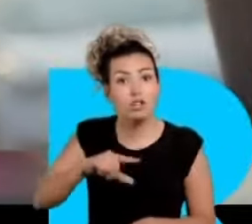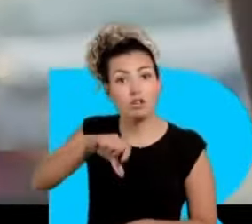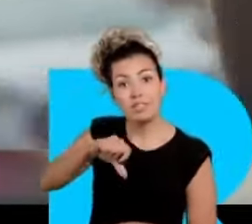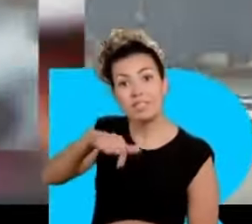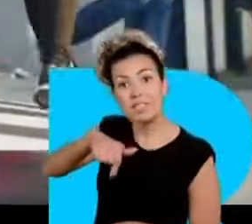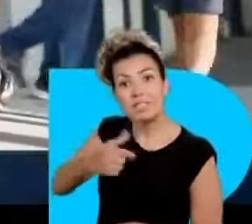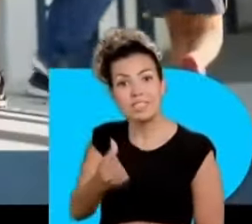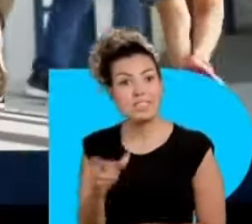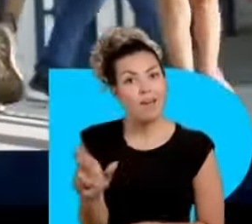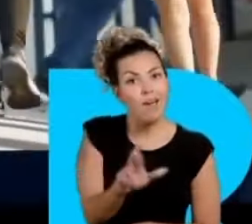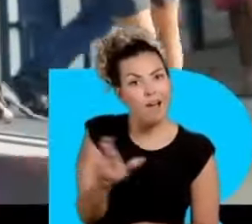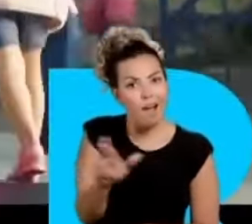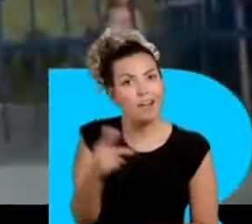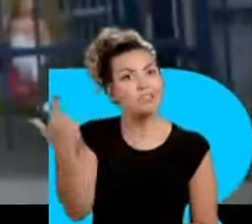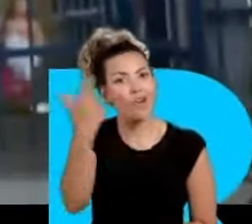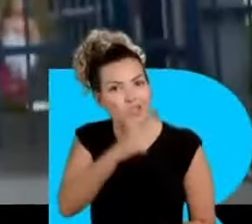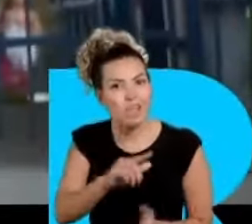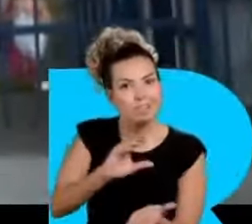até